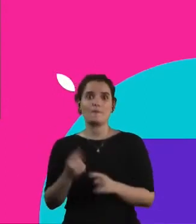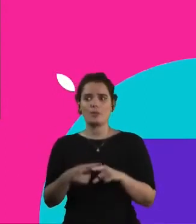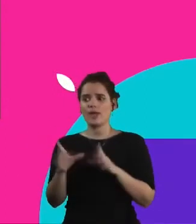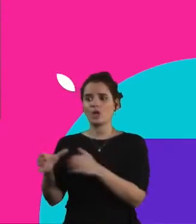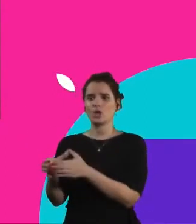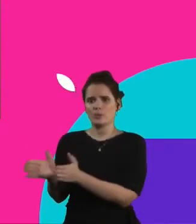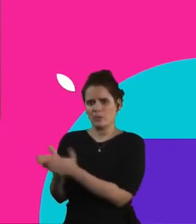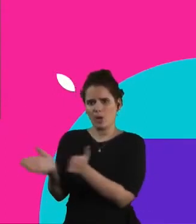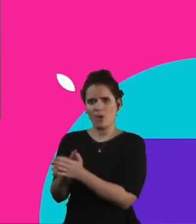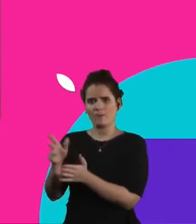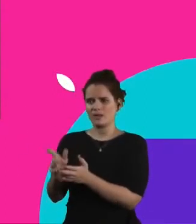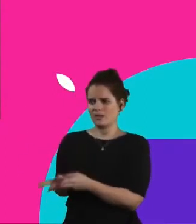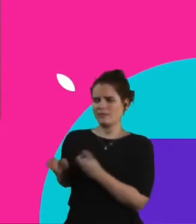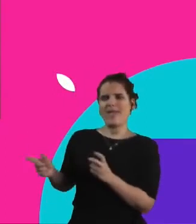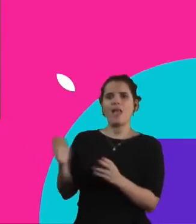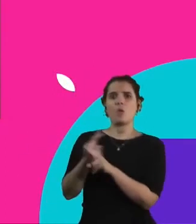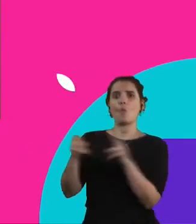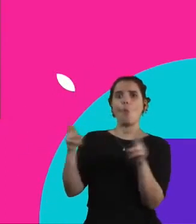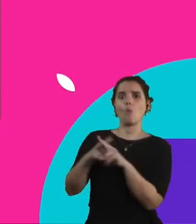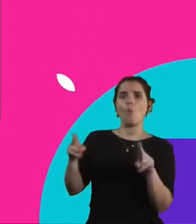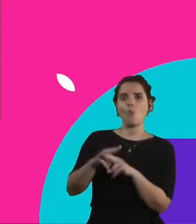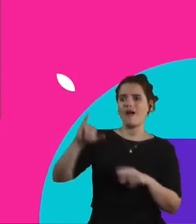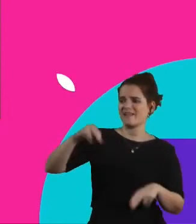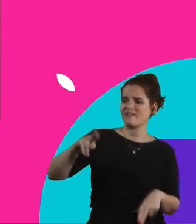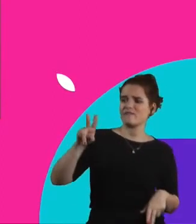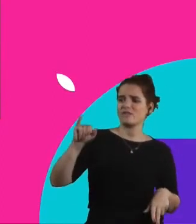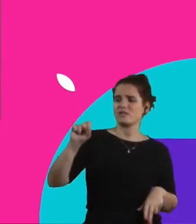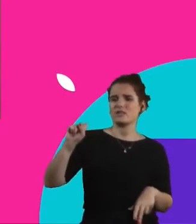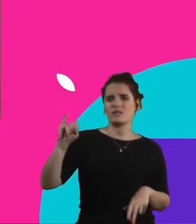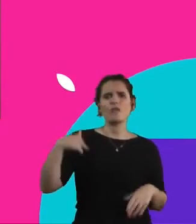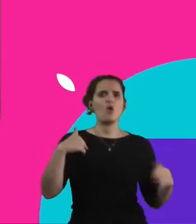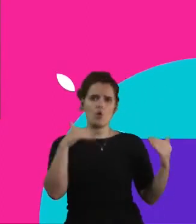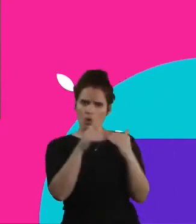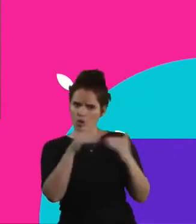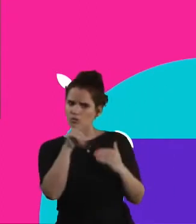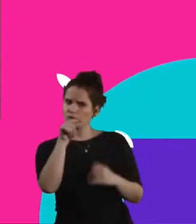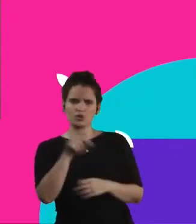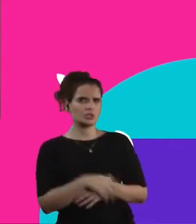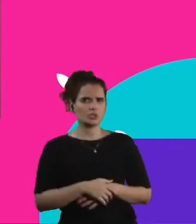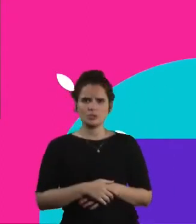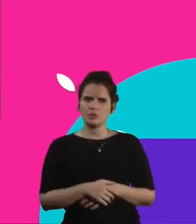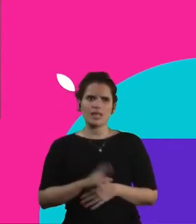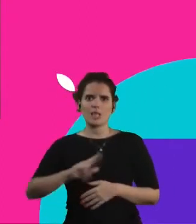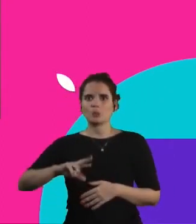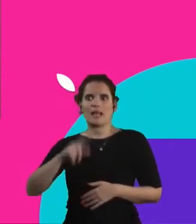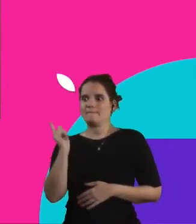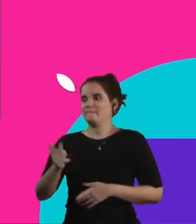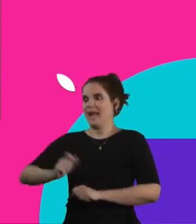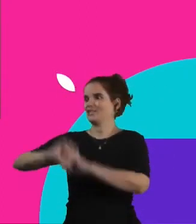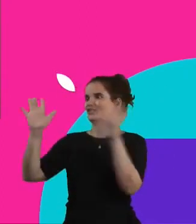invisíveis. E eu concordo contigo, eu também penso dessa mesma forma, que não existe uma fórmula